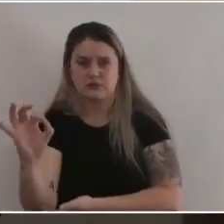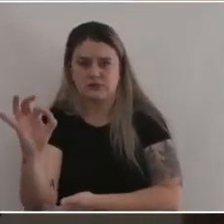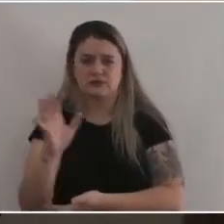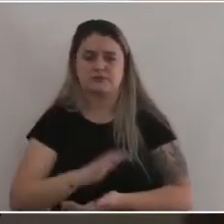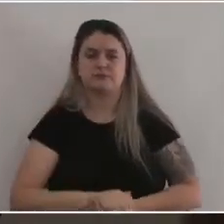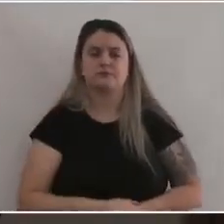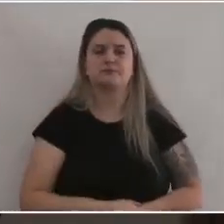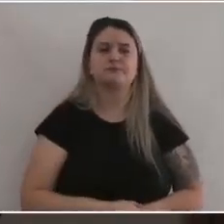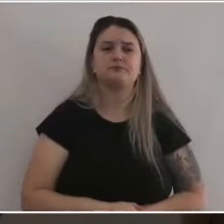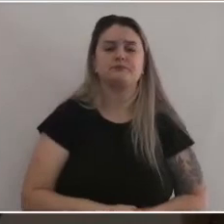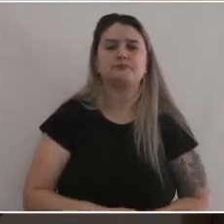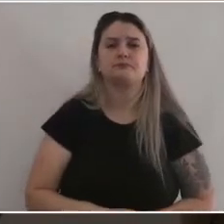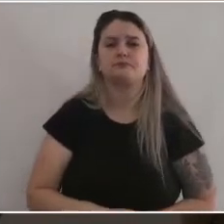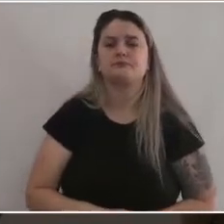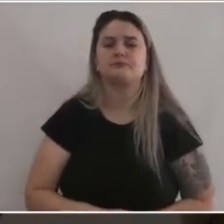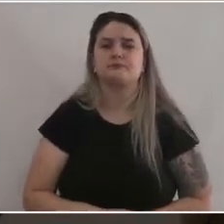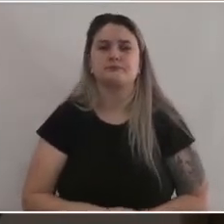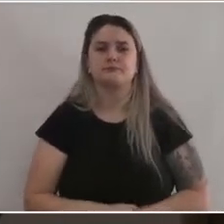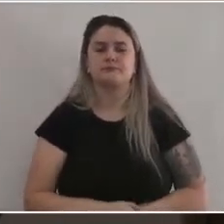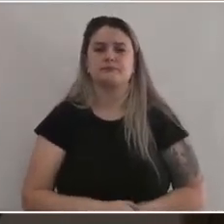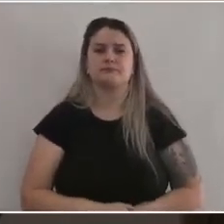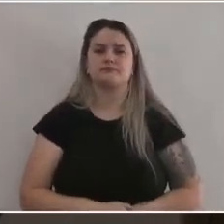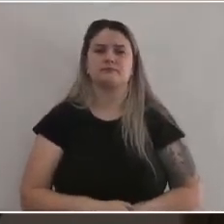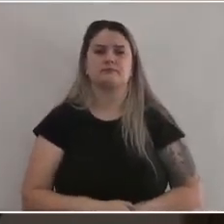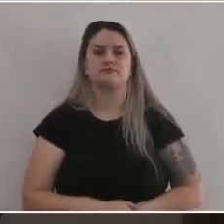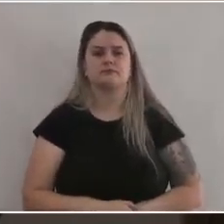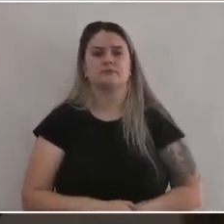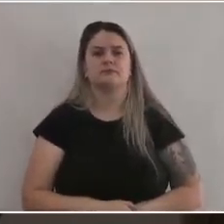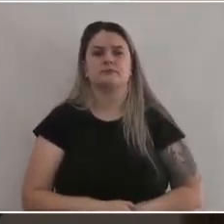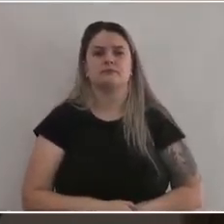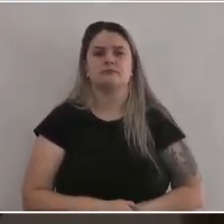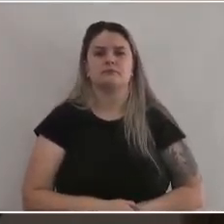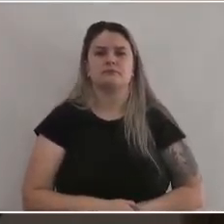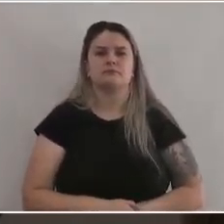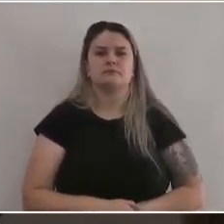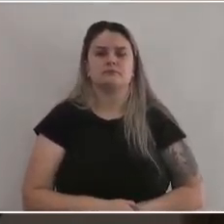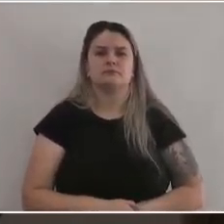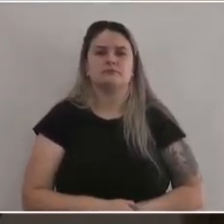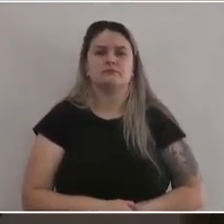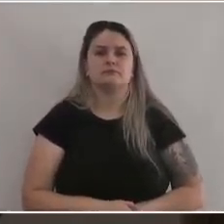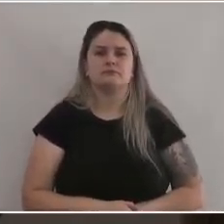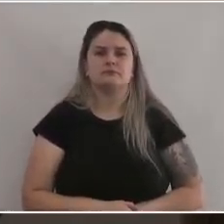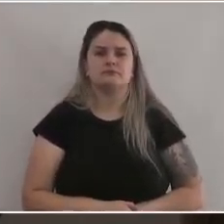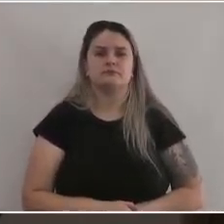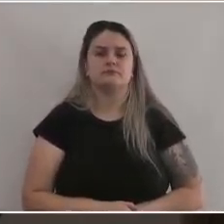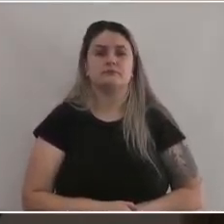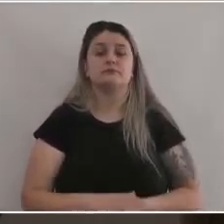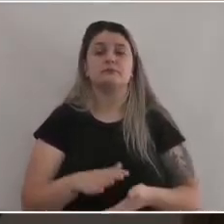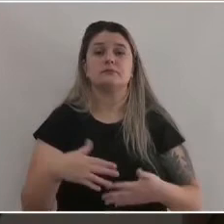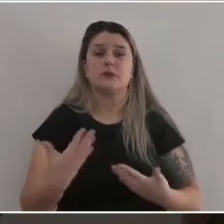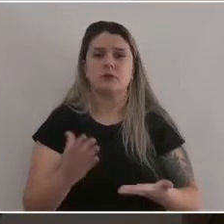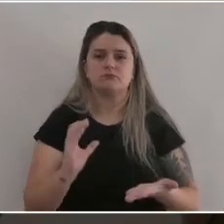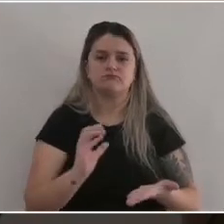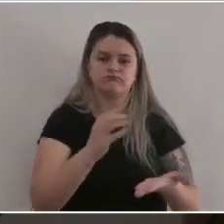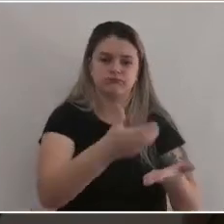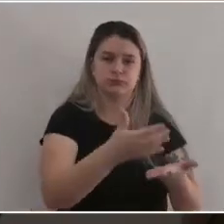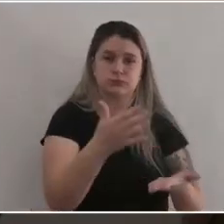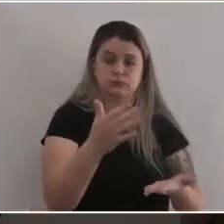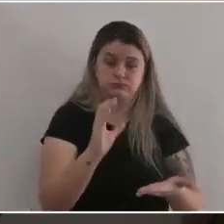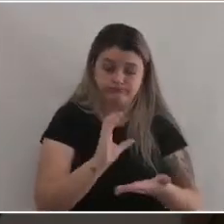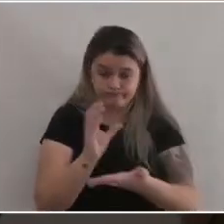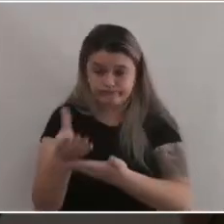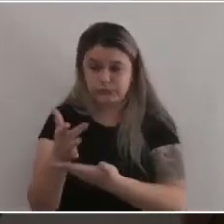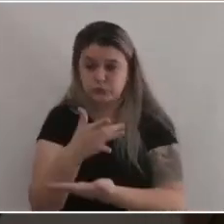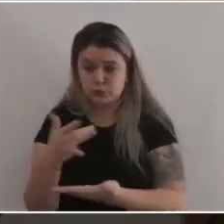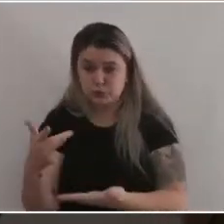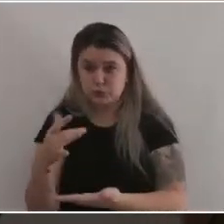gastos do valor arrecadado com impostos e transferências. Então, os recursos do SUS da União,